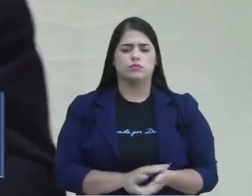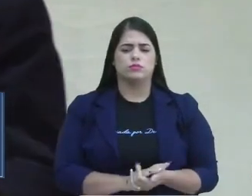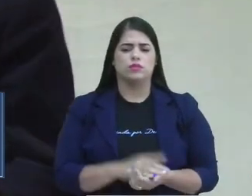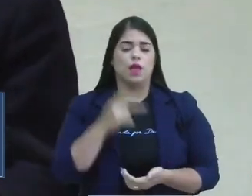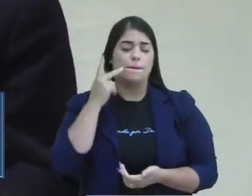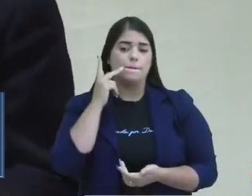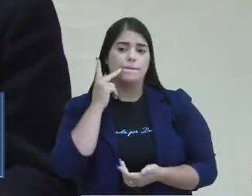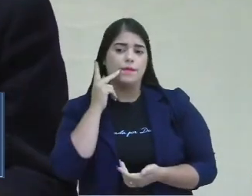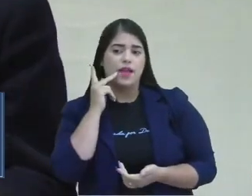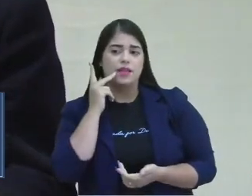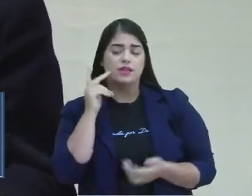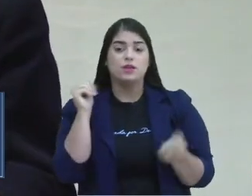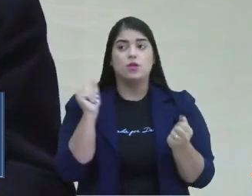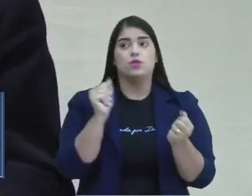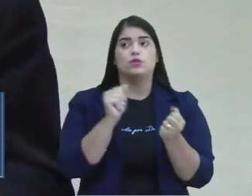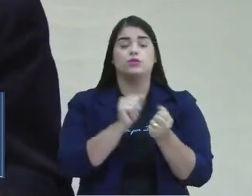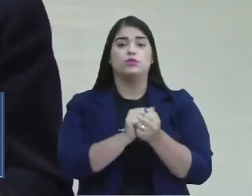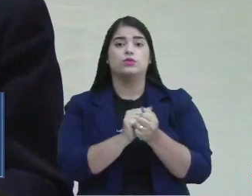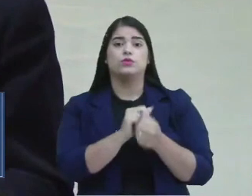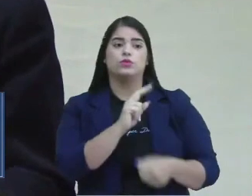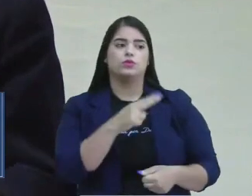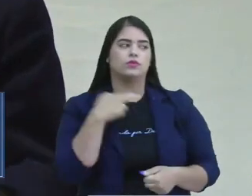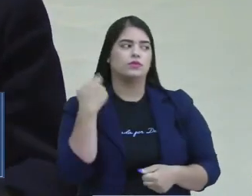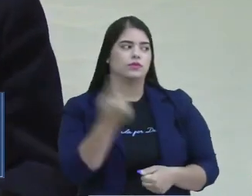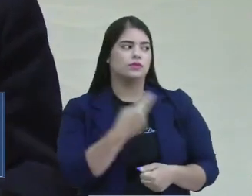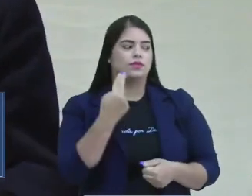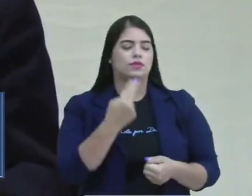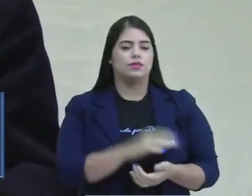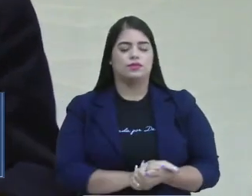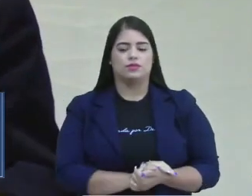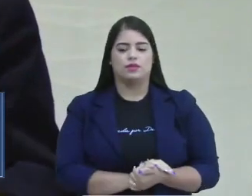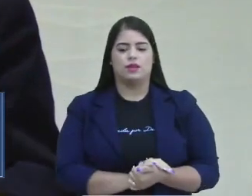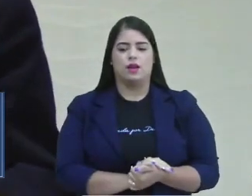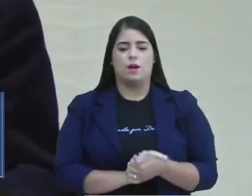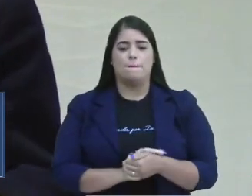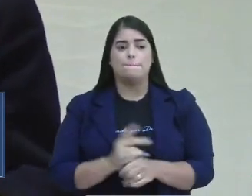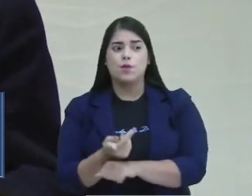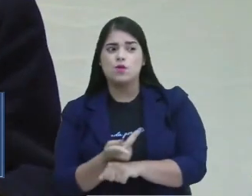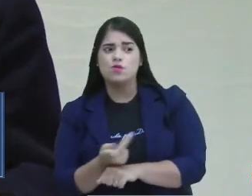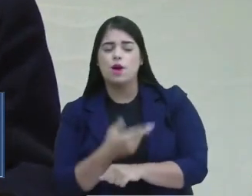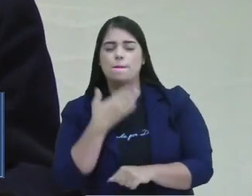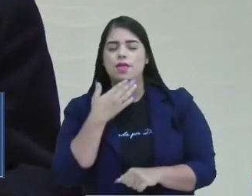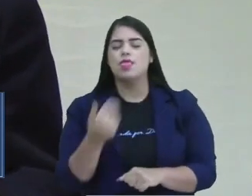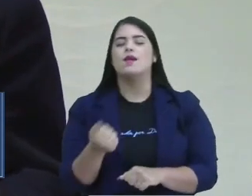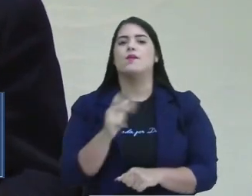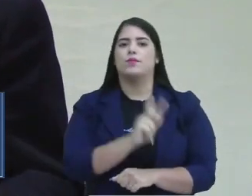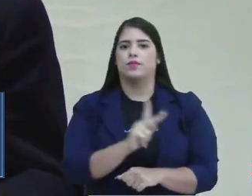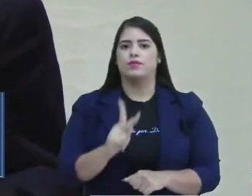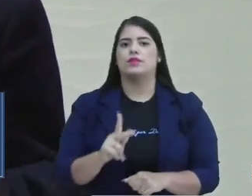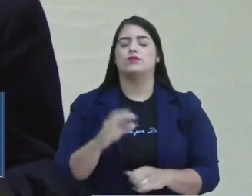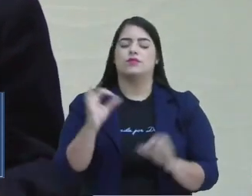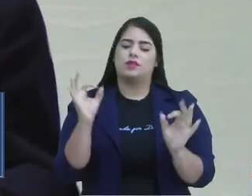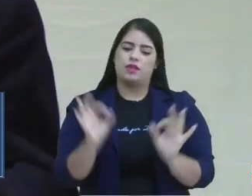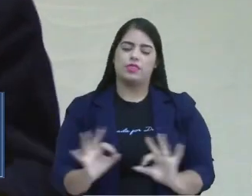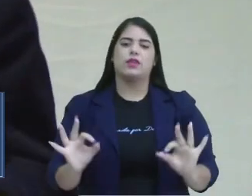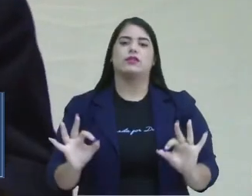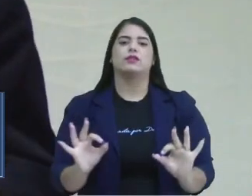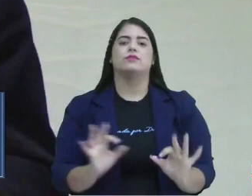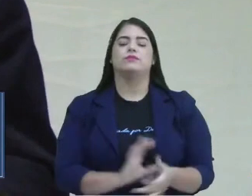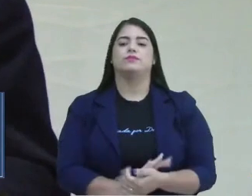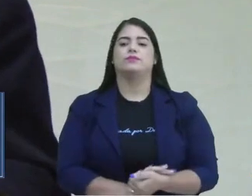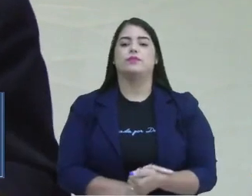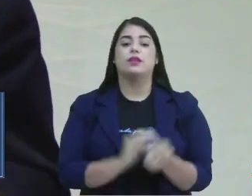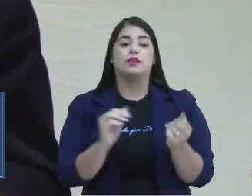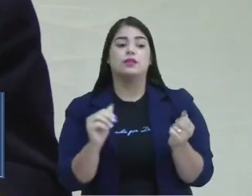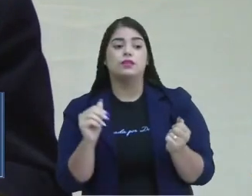Pezinho. Juntos nós vamos buscar o que for de melhor para o professor. Pode ter certeza, junto com